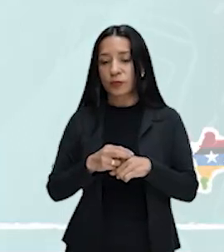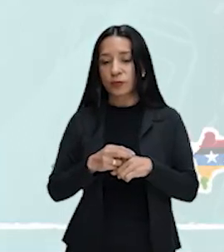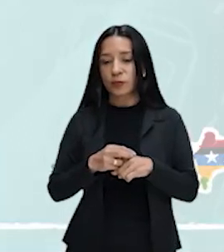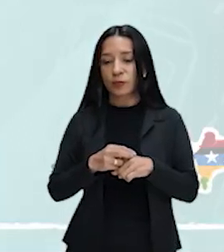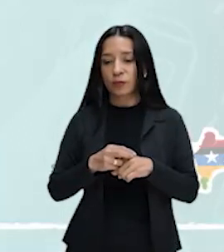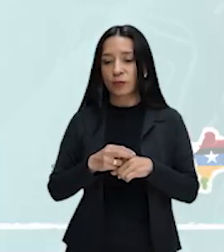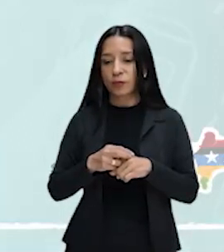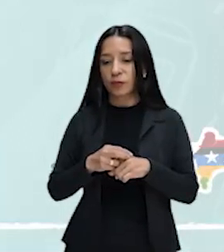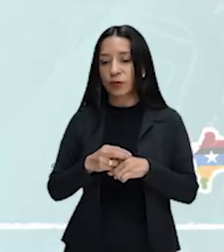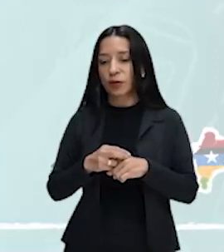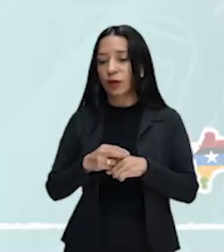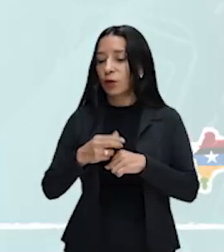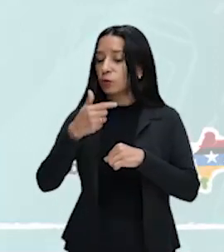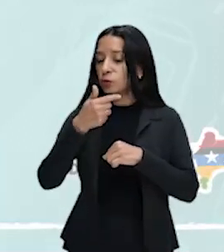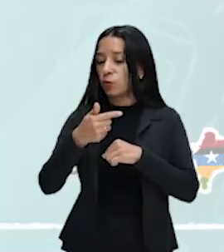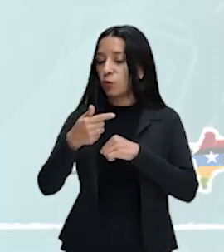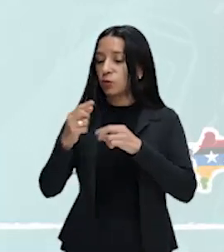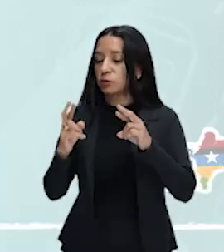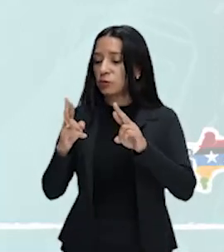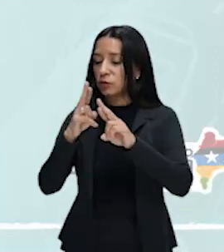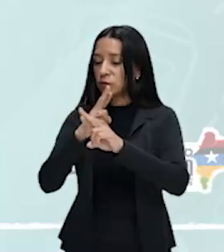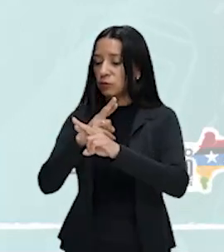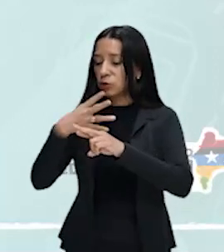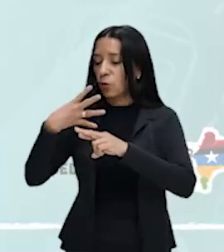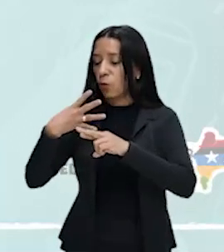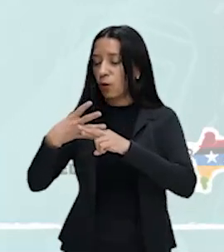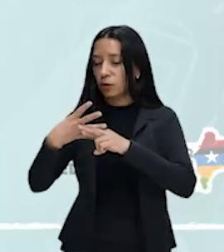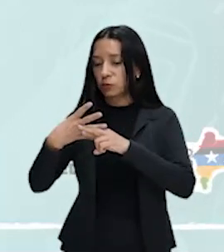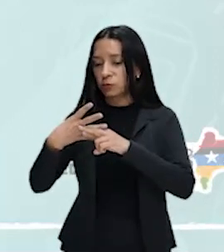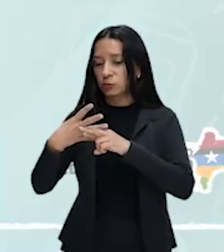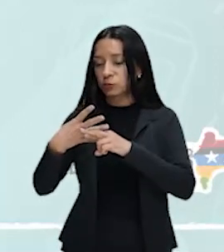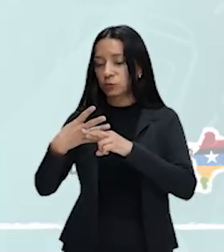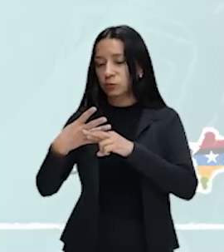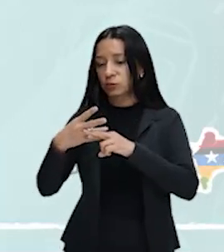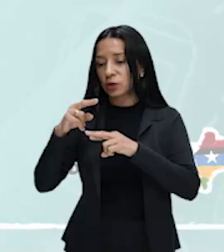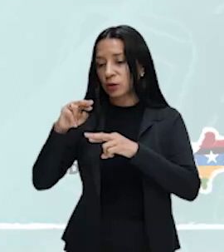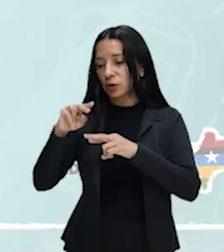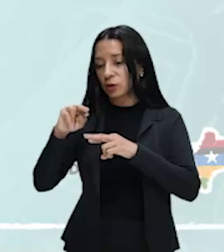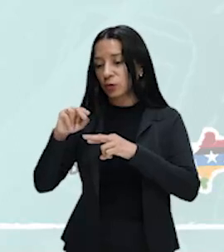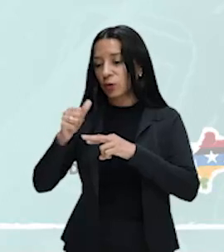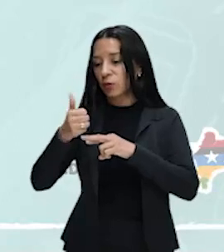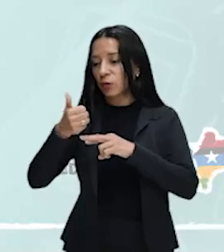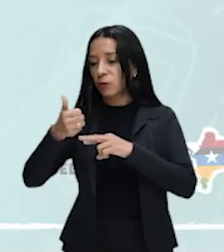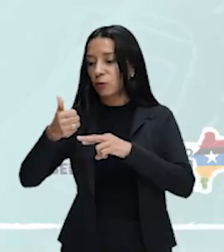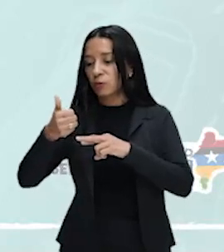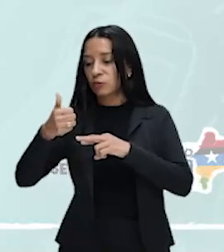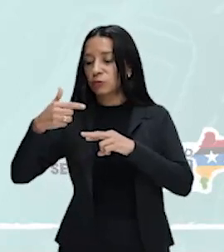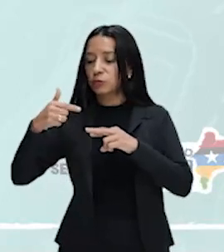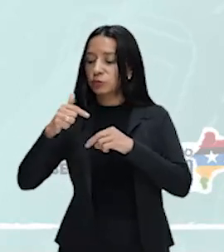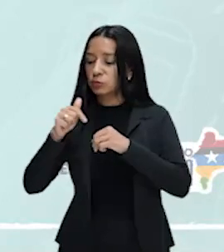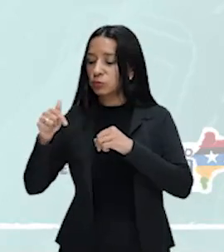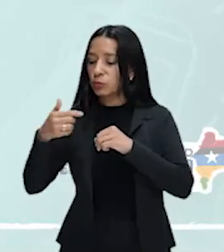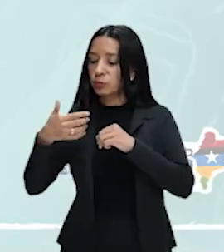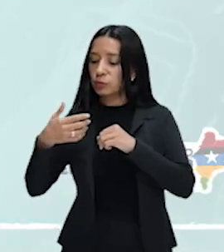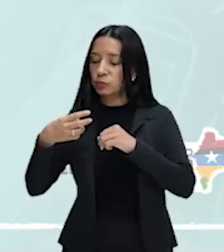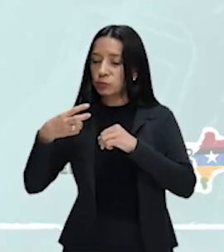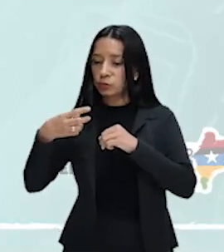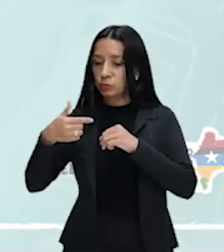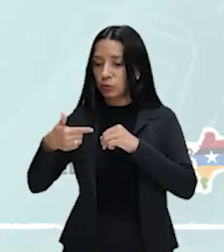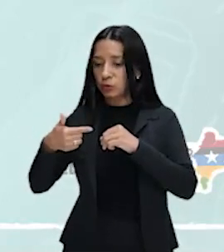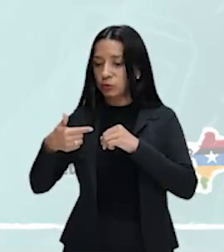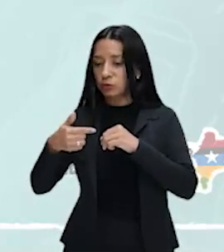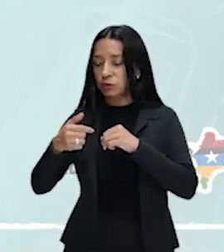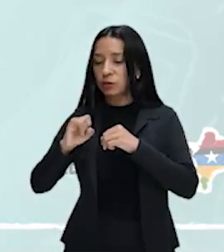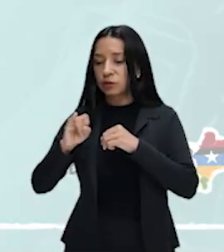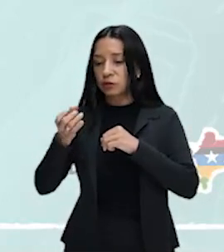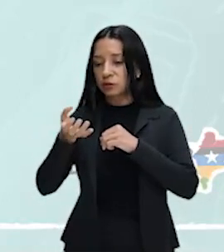4 possibilidades, né? 2/4 é a mesma coisa que 1/2, né, pessoal? Mas se você quiser, você